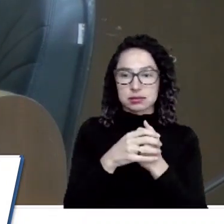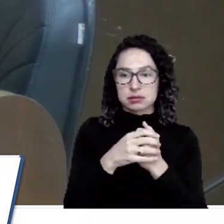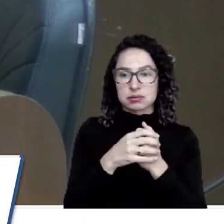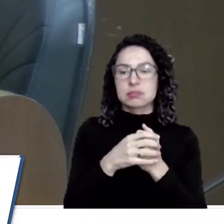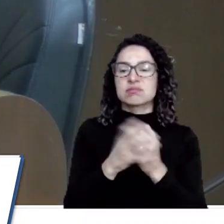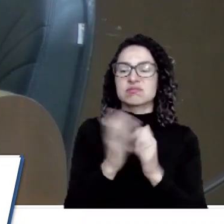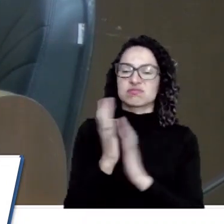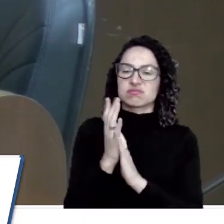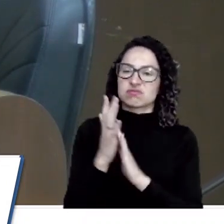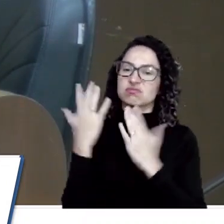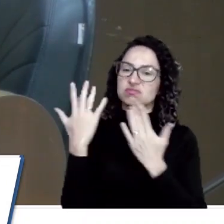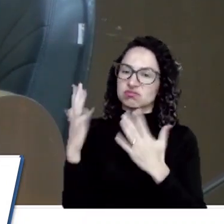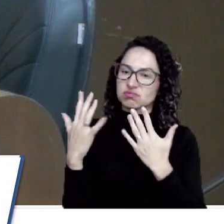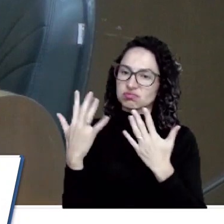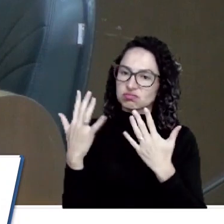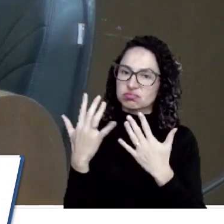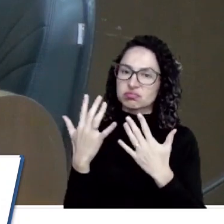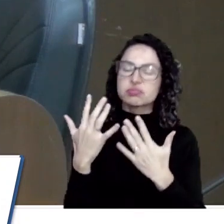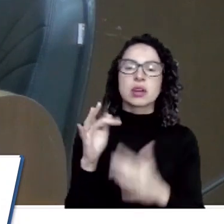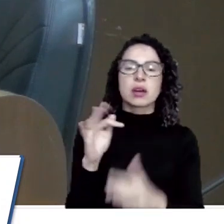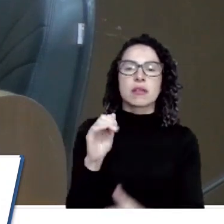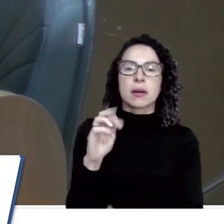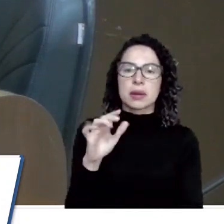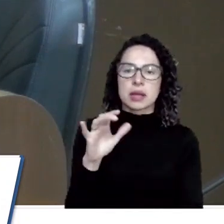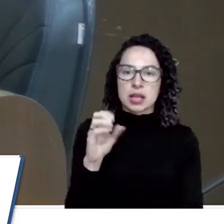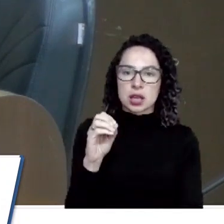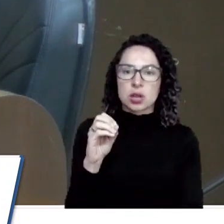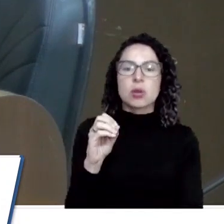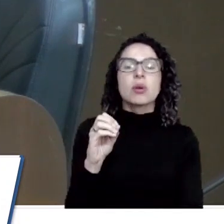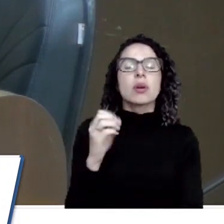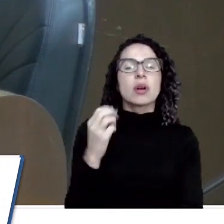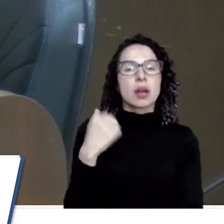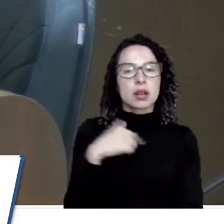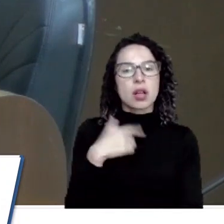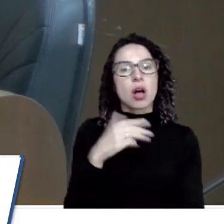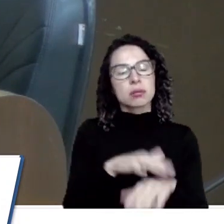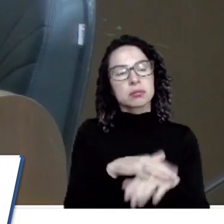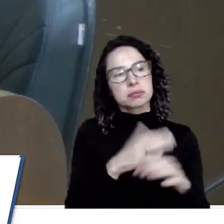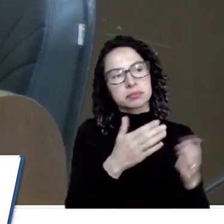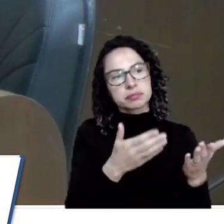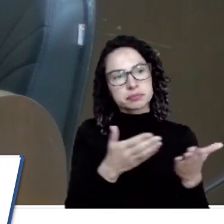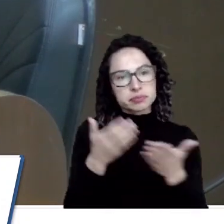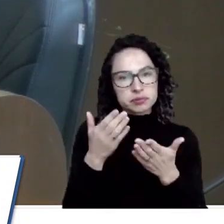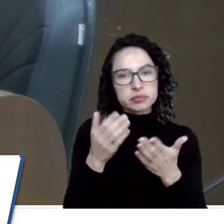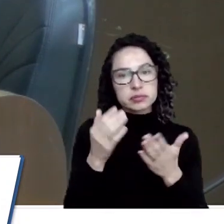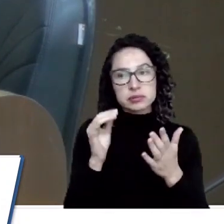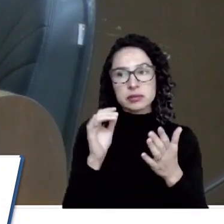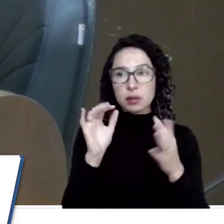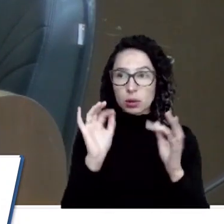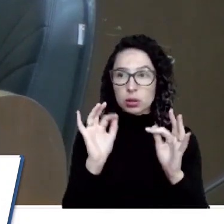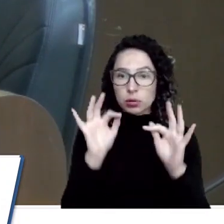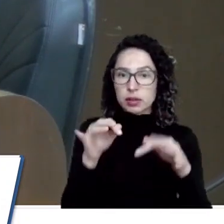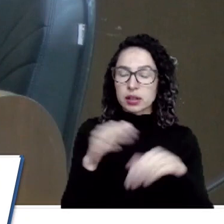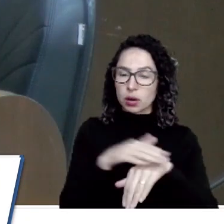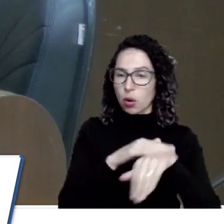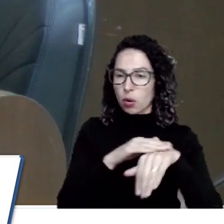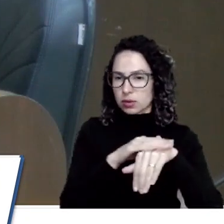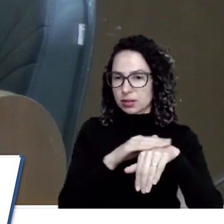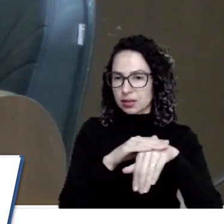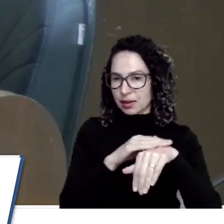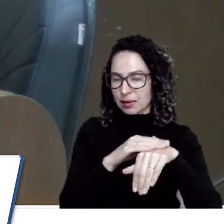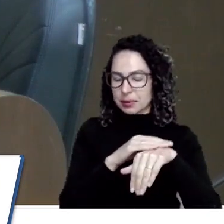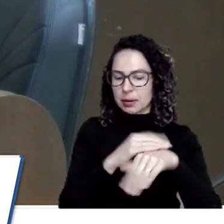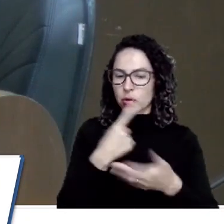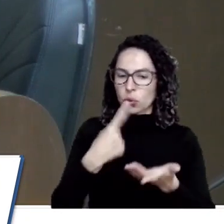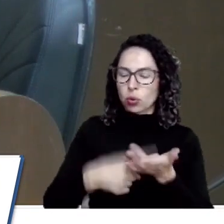parabéns, doutor Fabrício, e já deixo o convite, assim que a gente terminar, a gente conversa, para o senhor poder estar aqui num